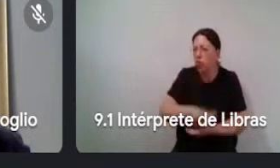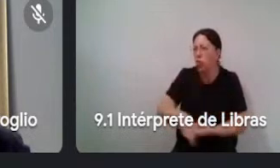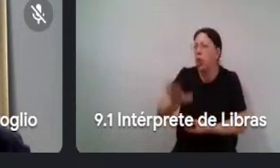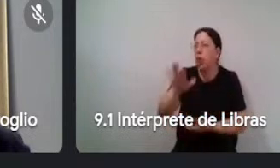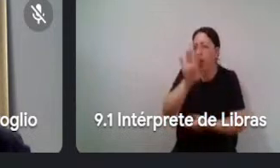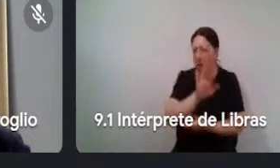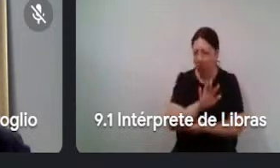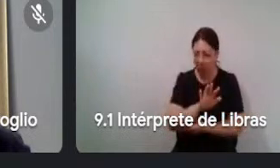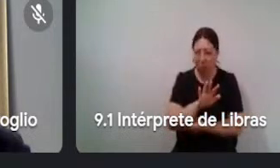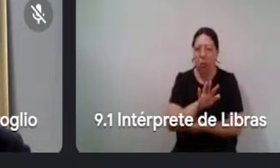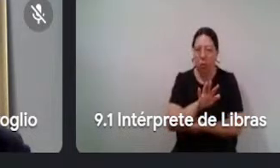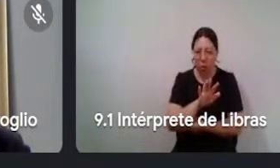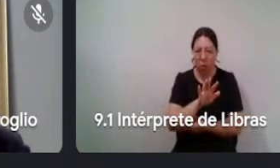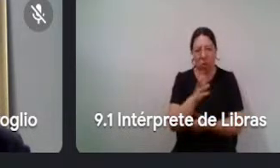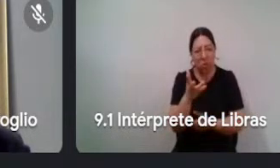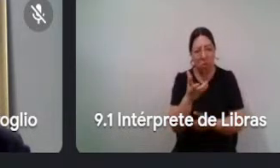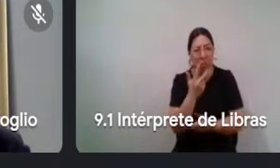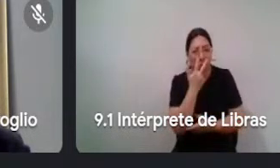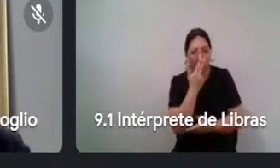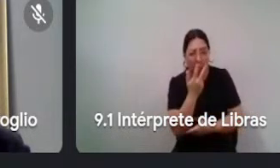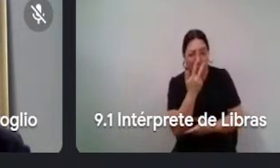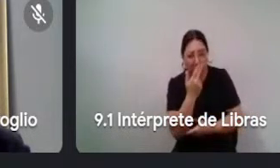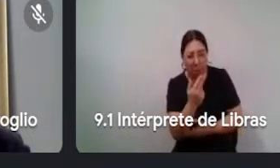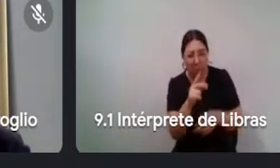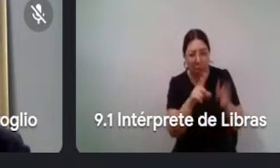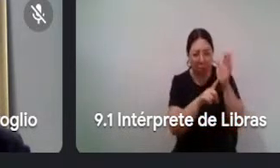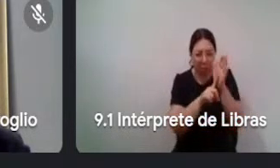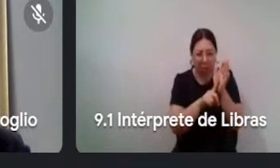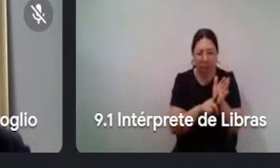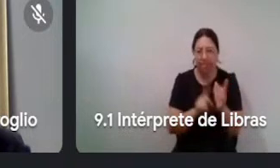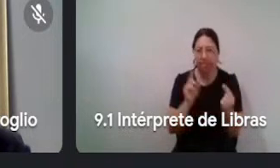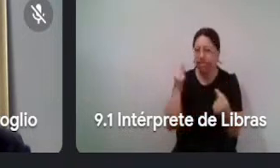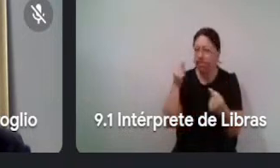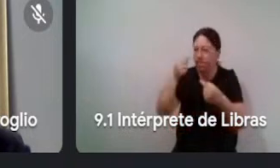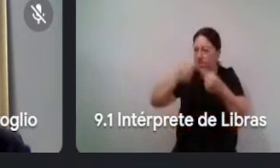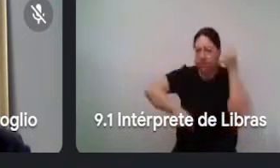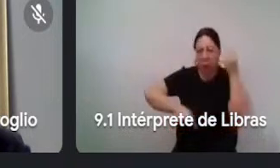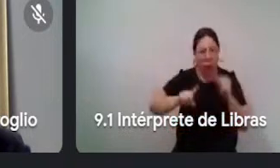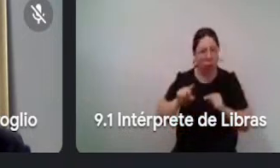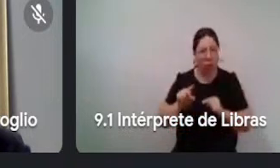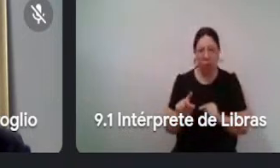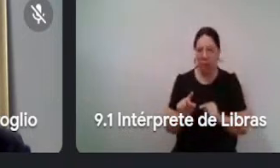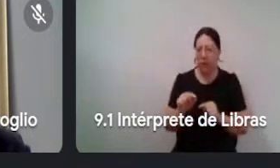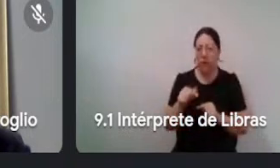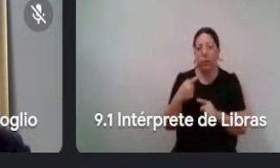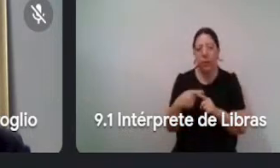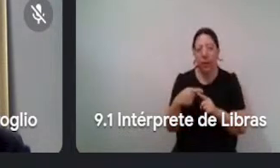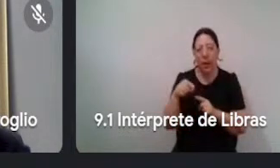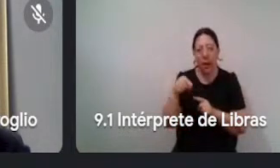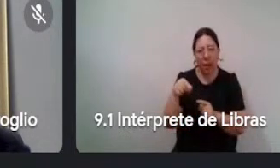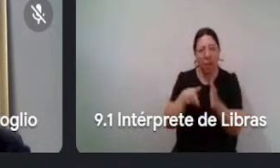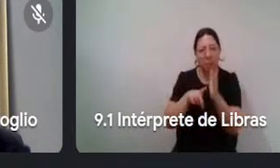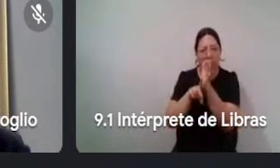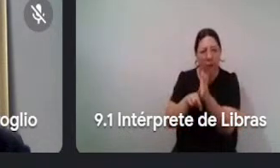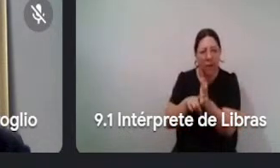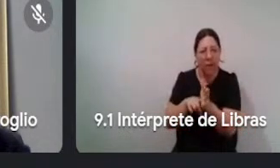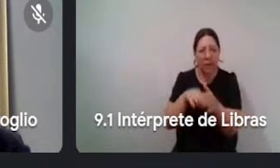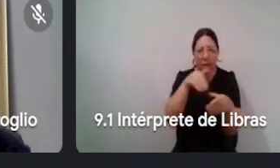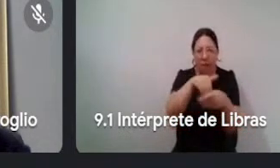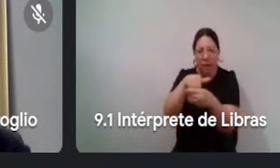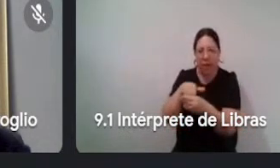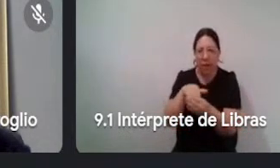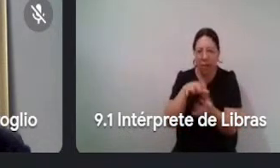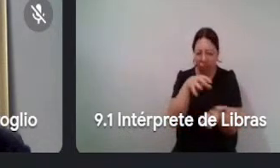não se enquadra no conceito de pesquisa eleitoral não registrada. De outra banda, o meio empregado